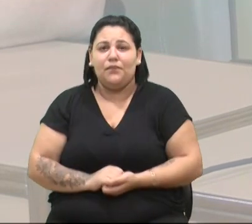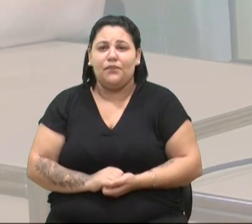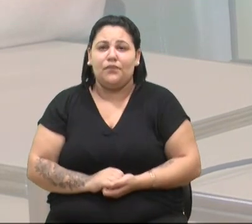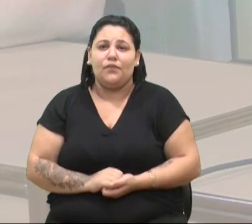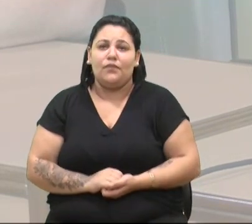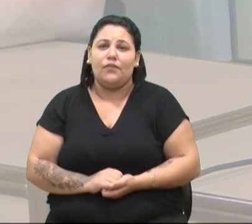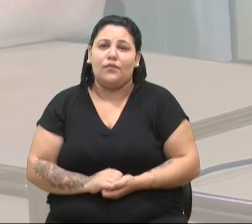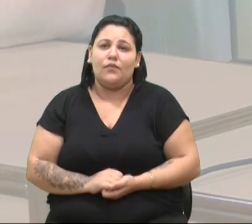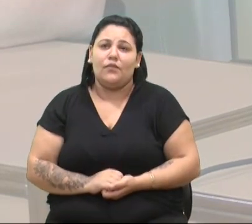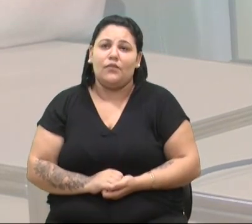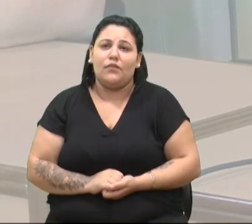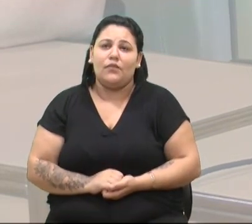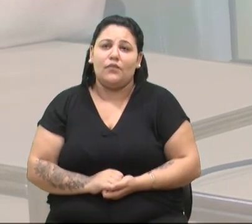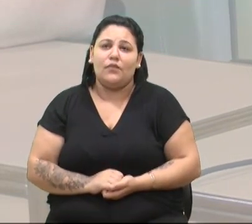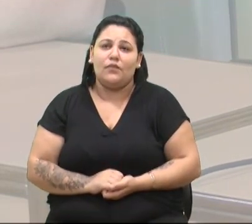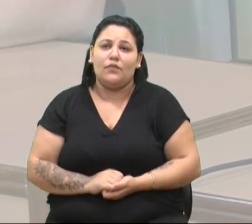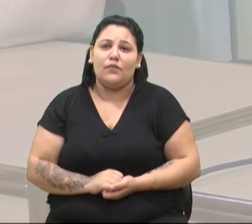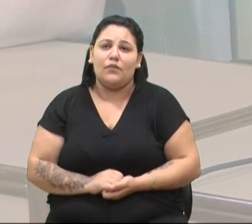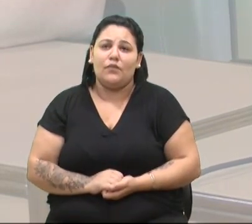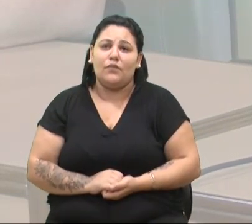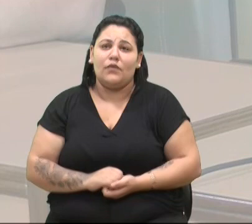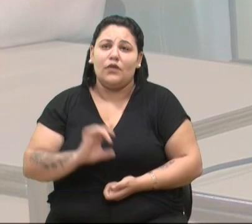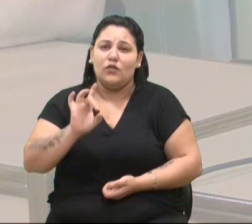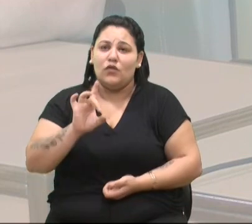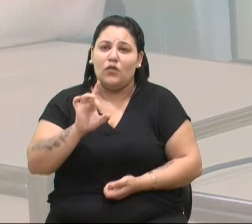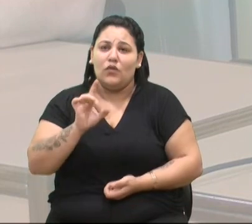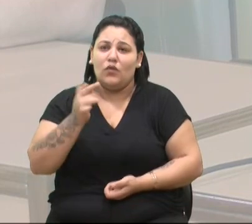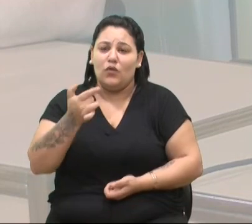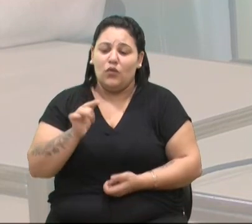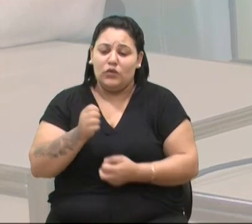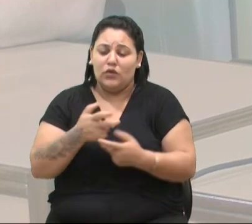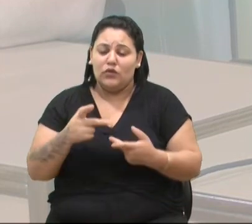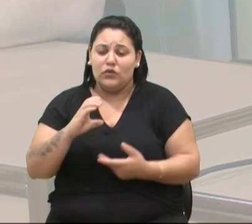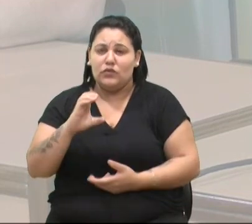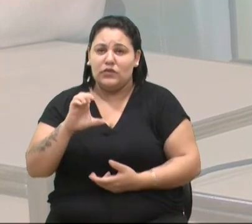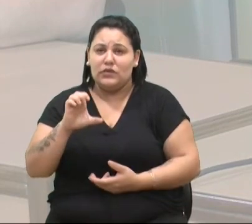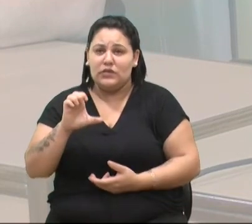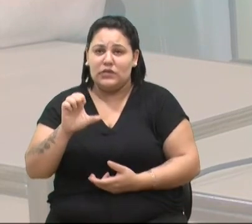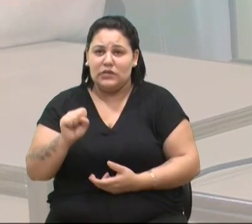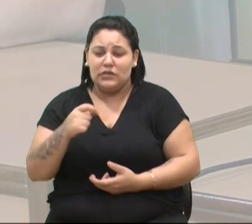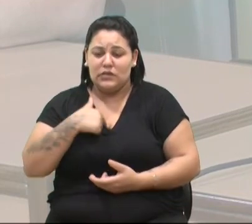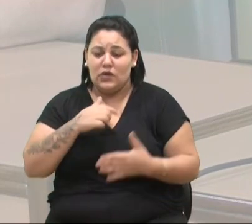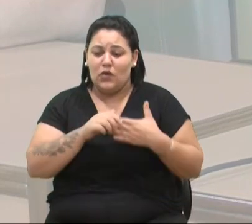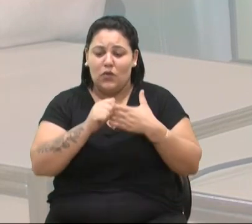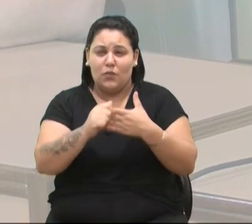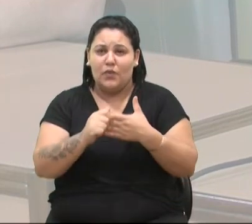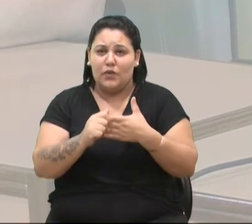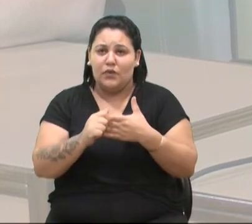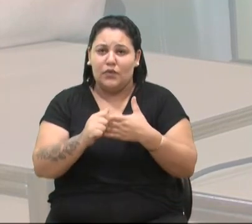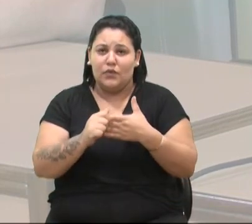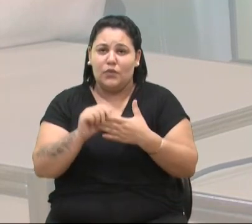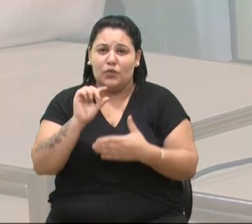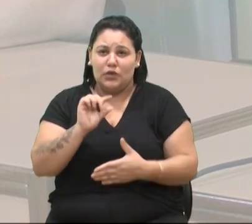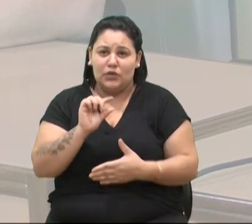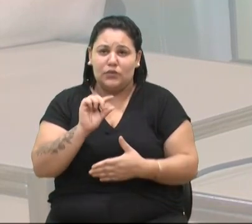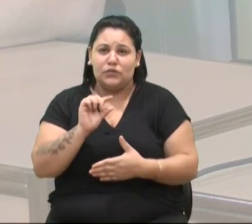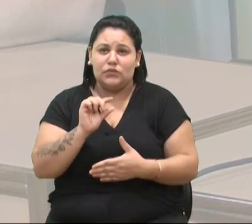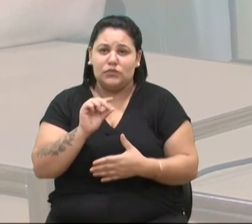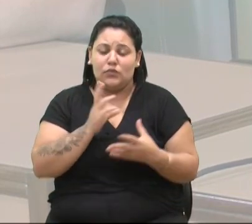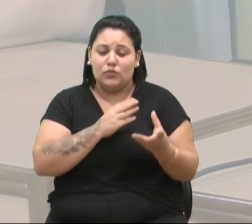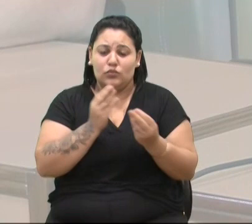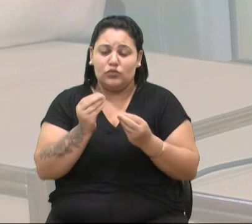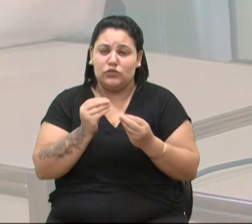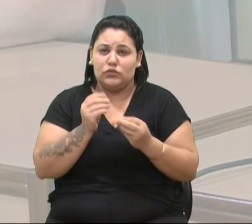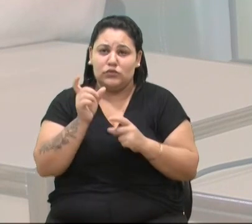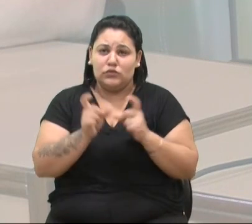E outra, antes, só para mais uma outra coisinha, o SES, eu tenho acompanhado um pouco ali no SES, né? Muitas